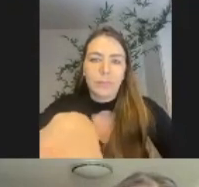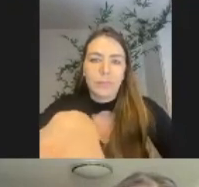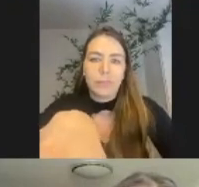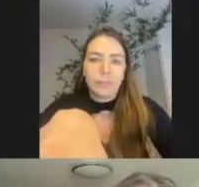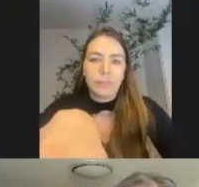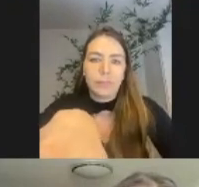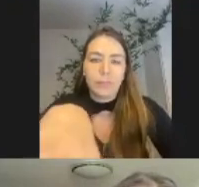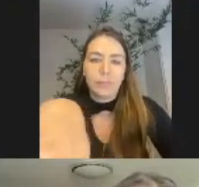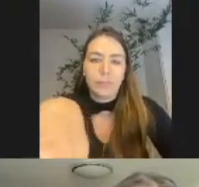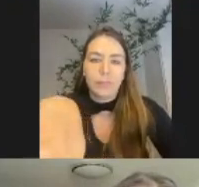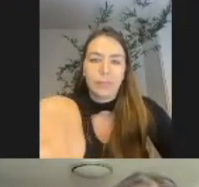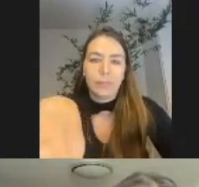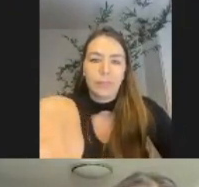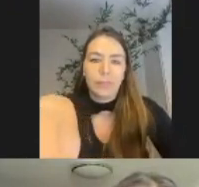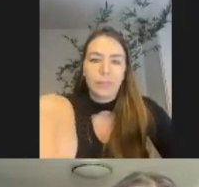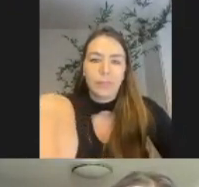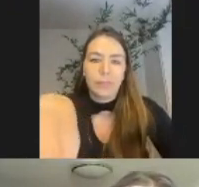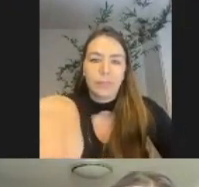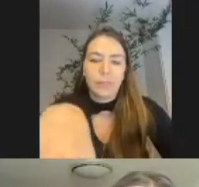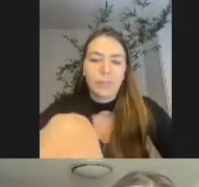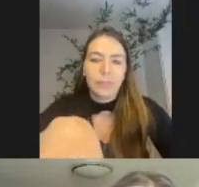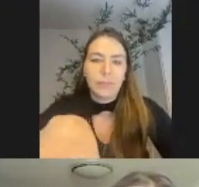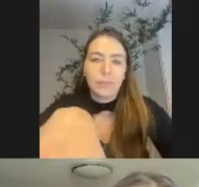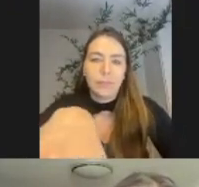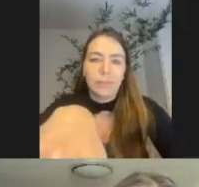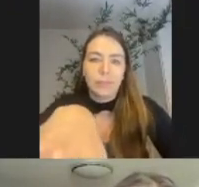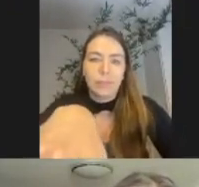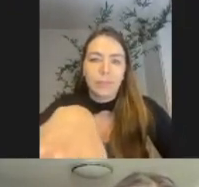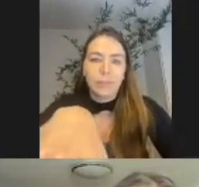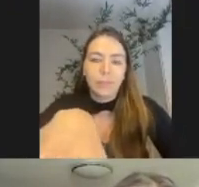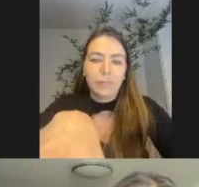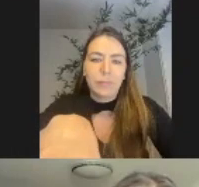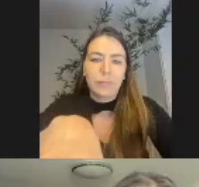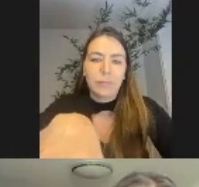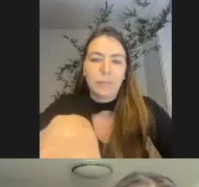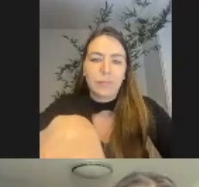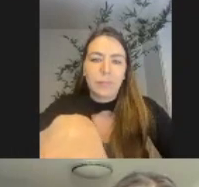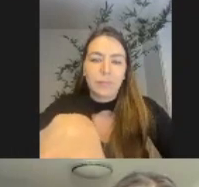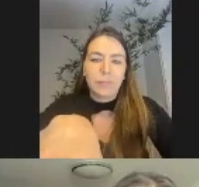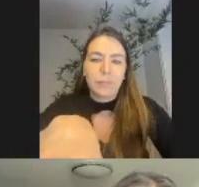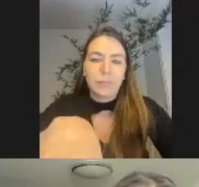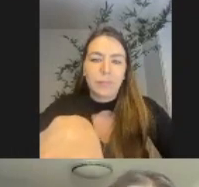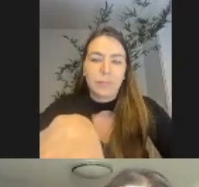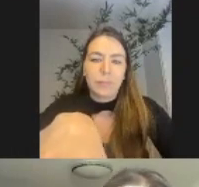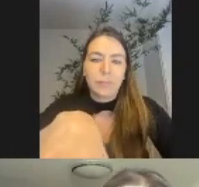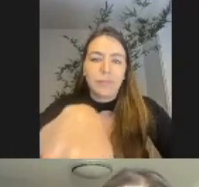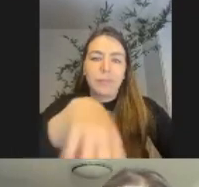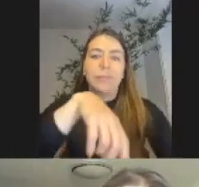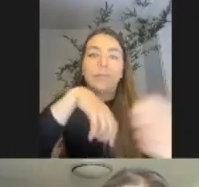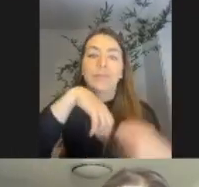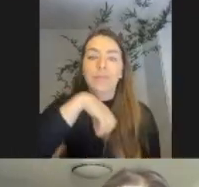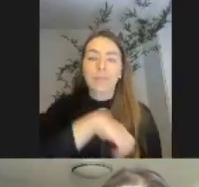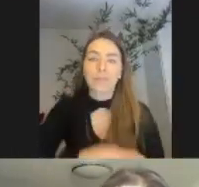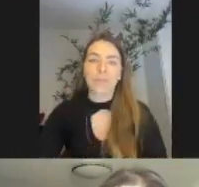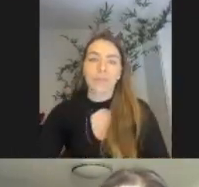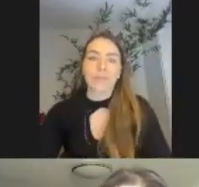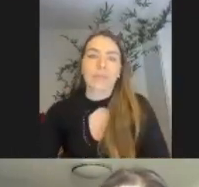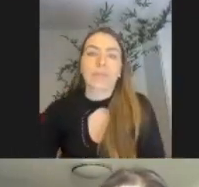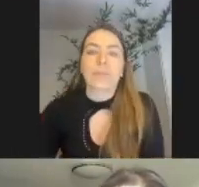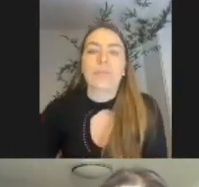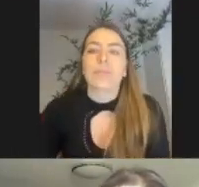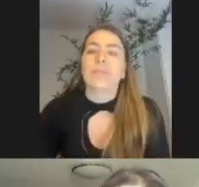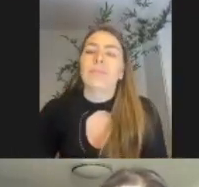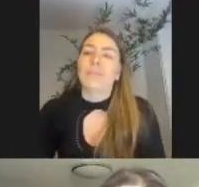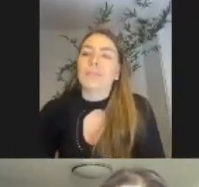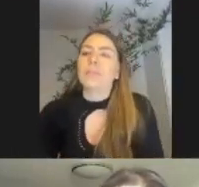que quer baixo custo, né, que ela quer ter um investimento mais baixo em refeições e que ela vai ter um espaço de